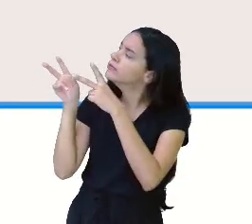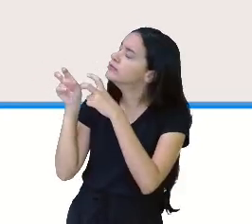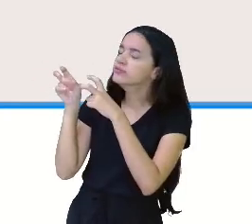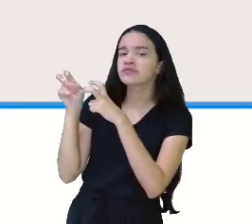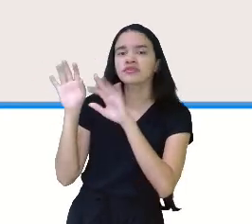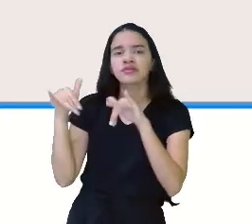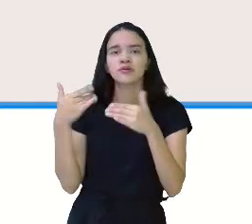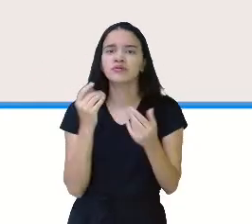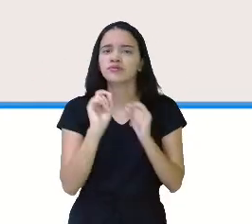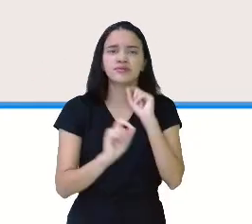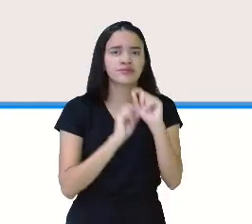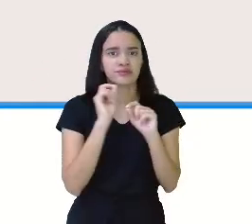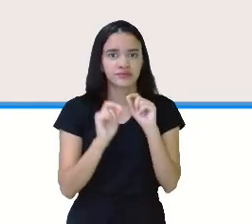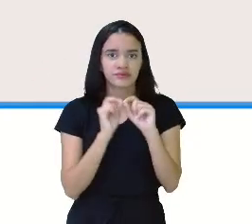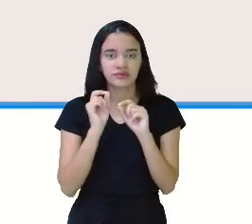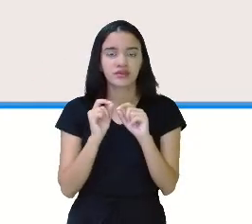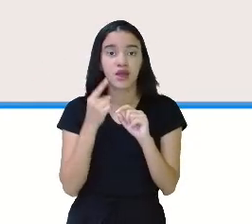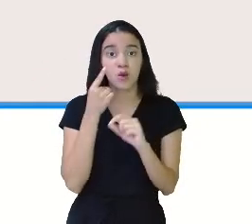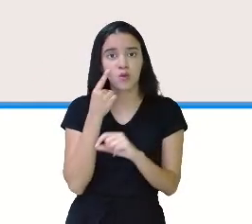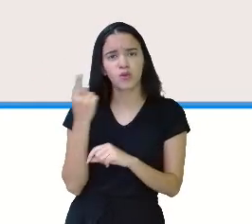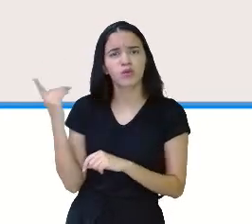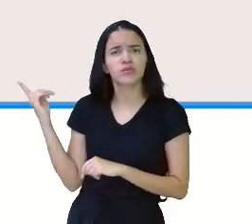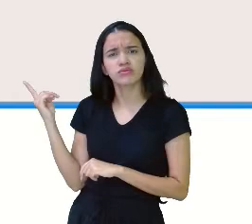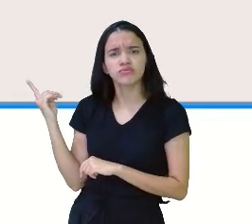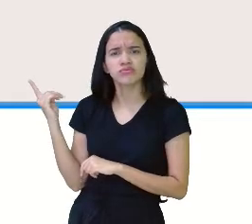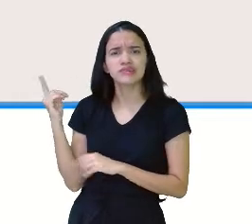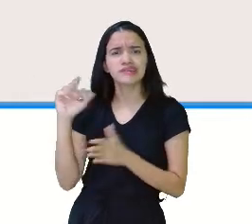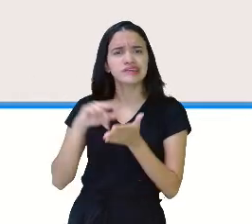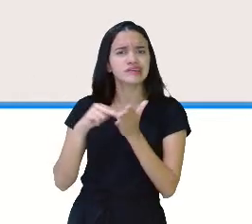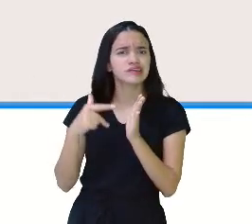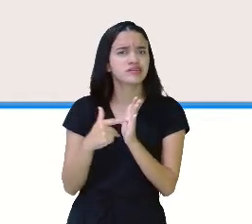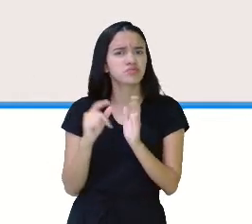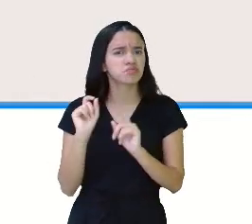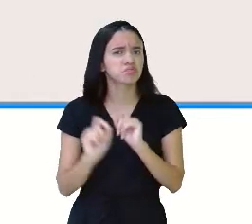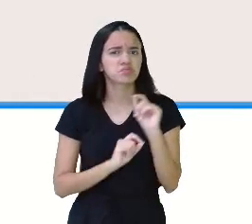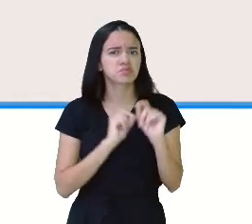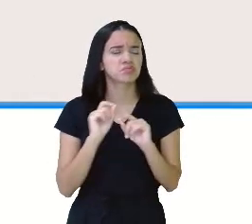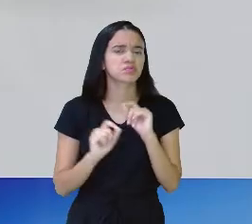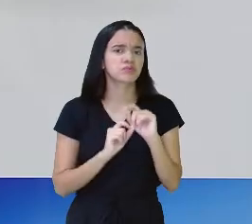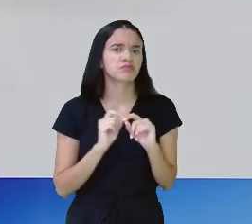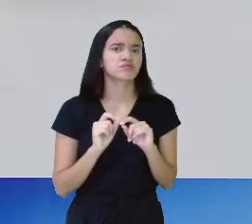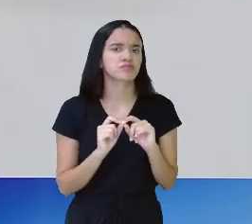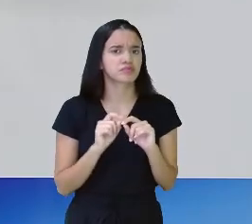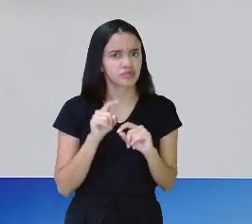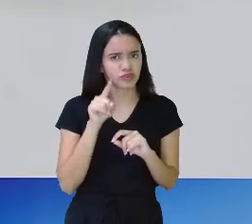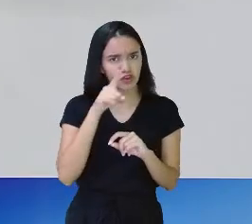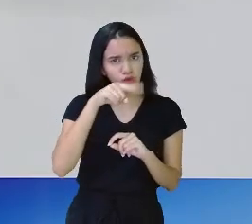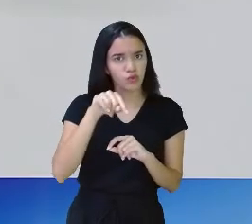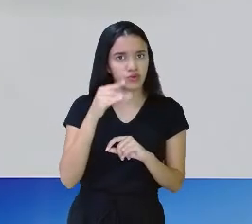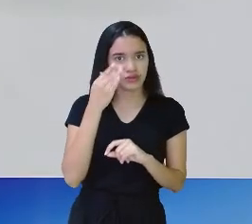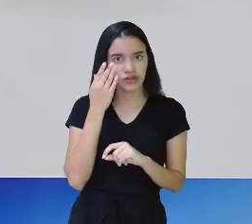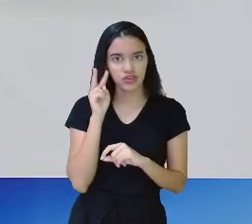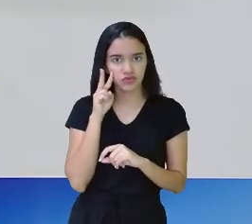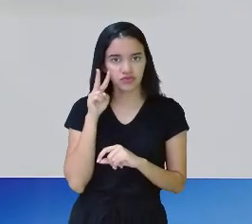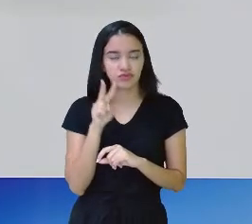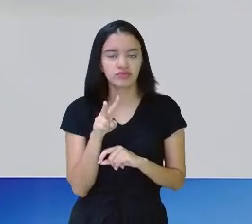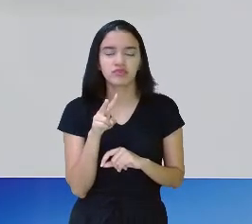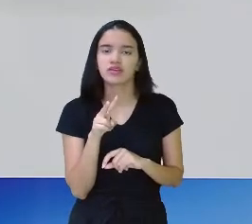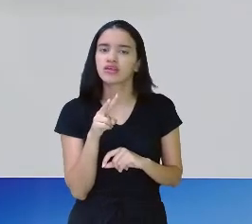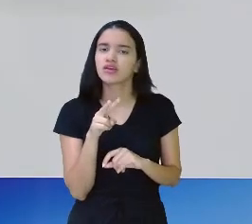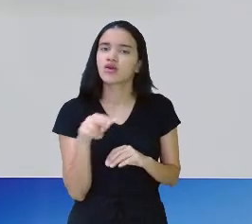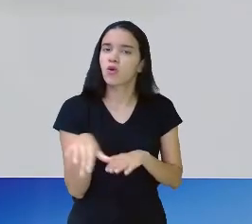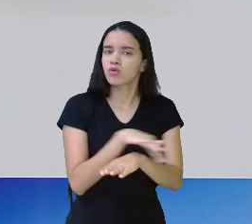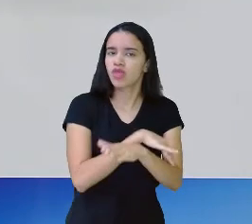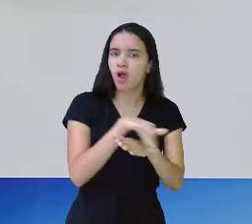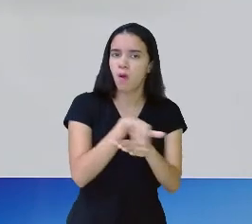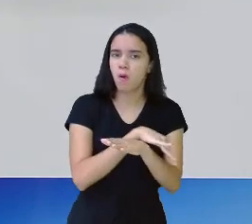e me digam, o que é que esse sinal de trânsito indica? Será que vocês já viram na rua esse sinal? Será que